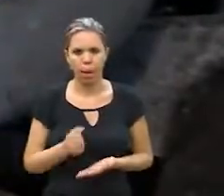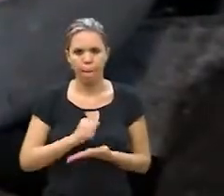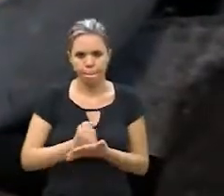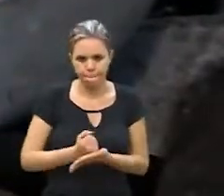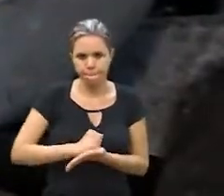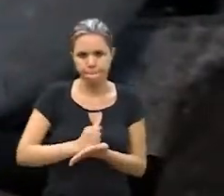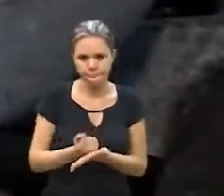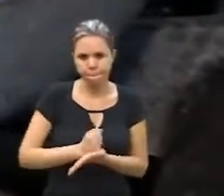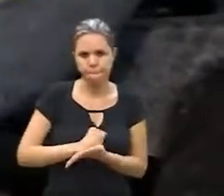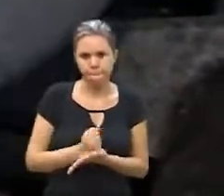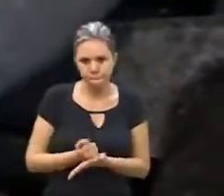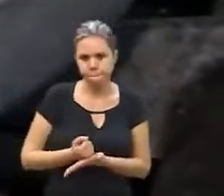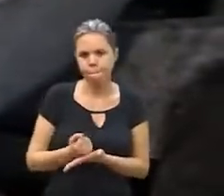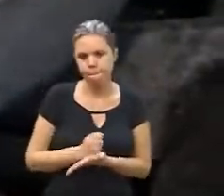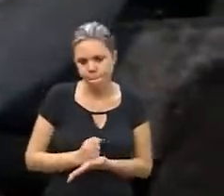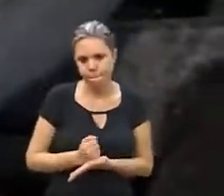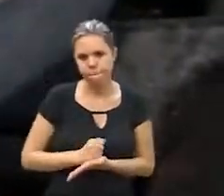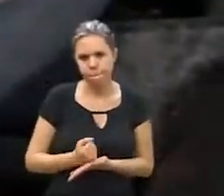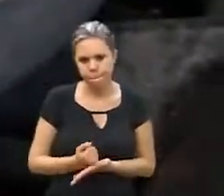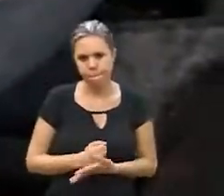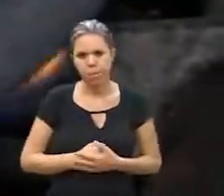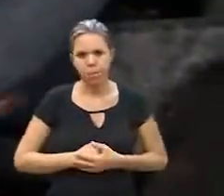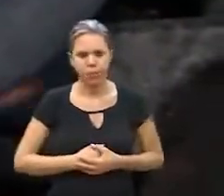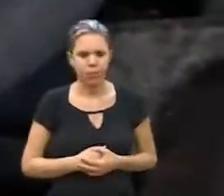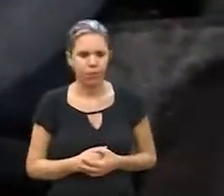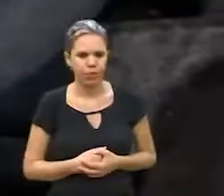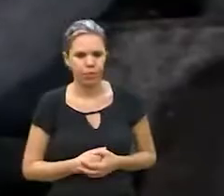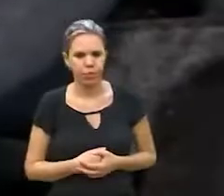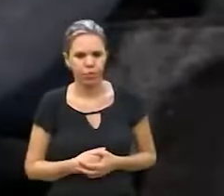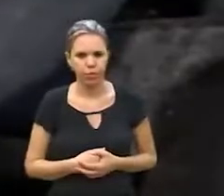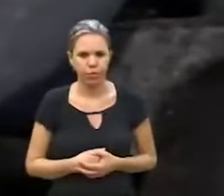Amasse a abóbora ligeiramente.